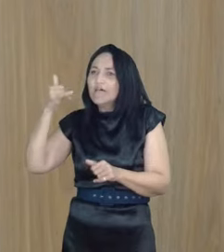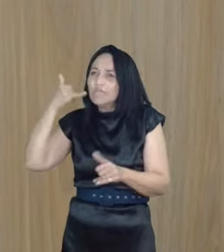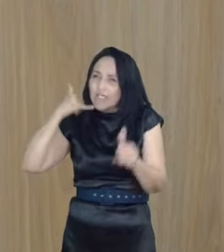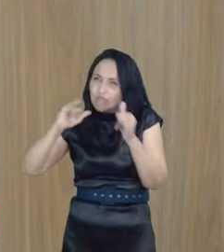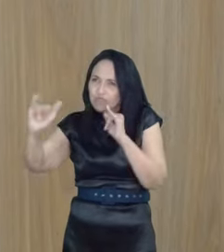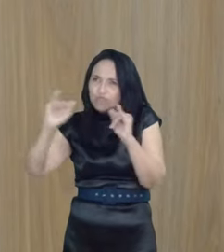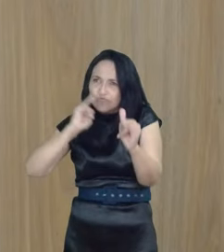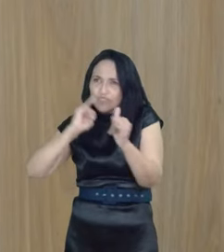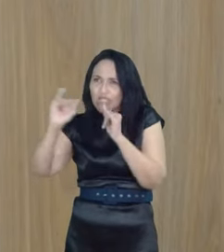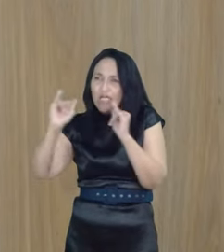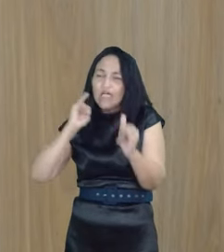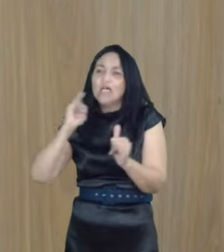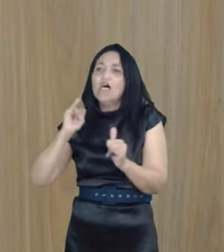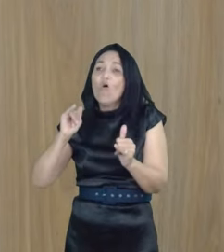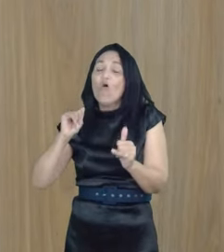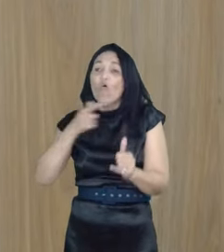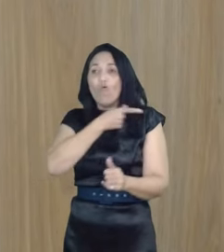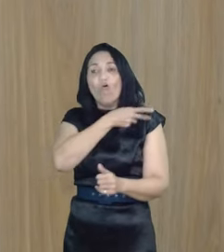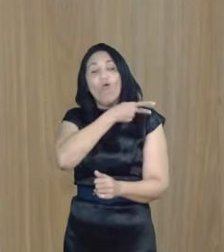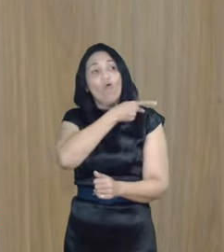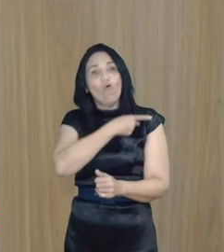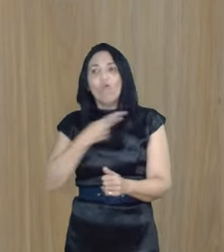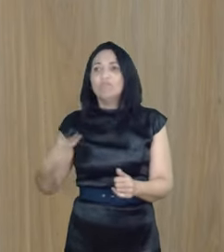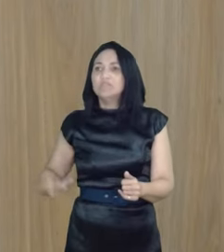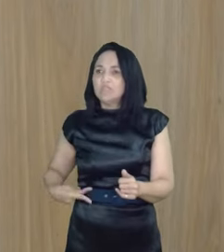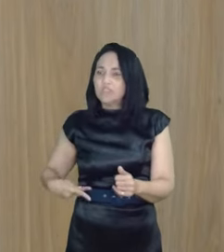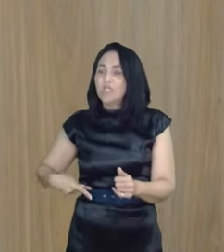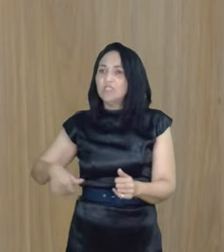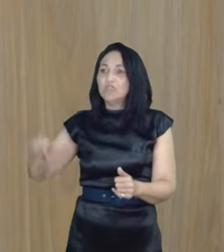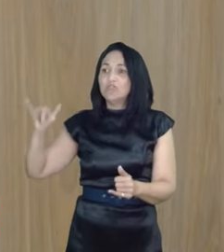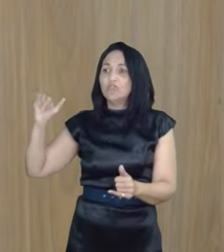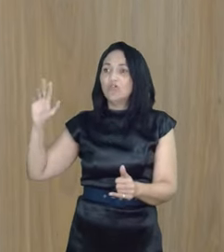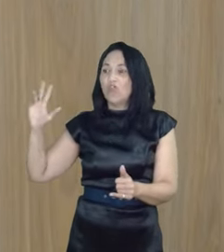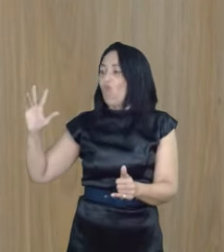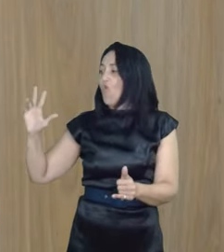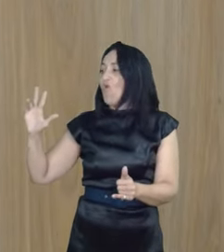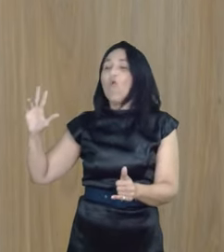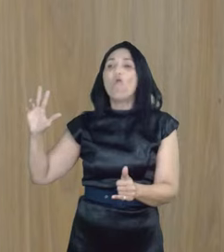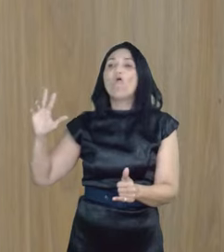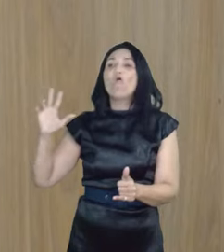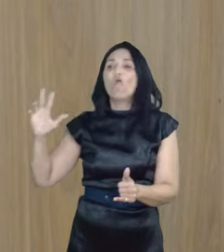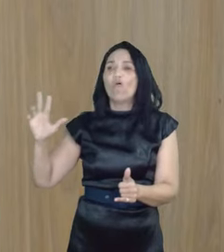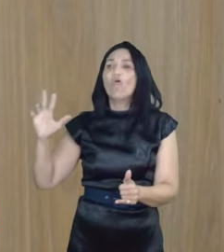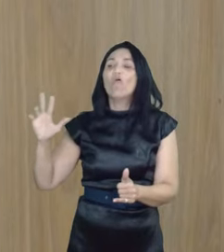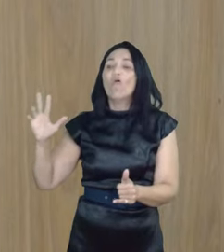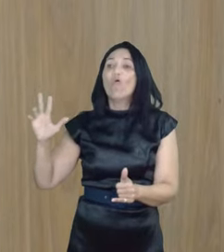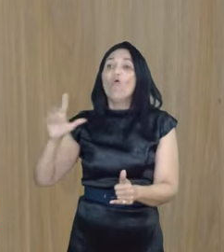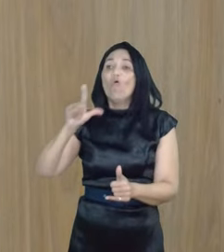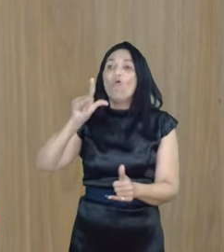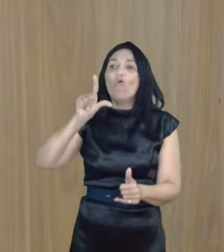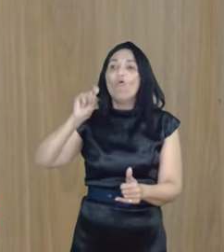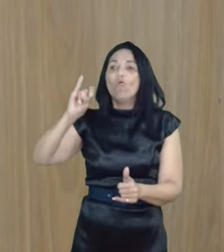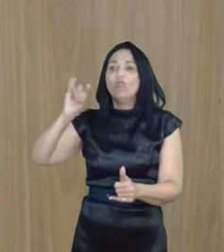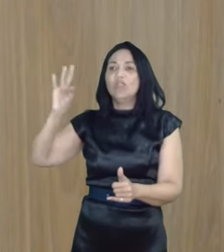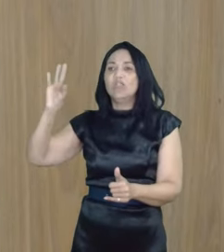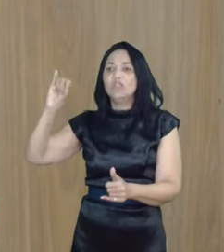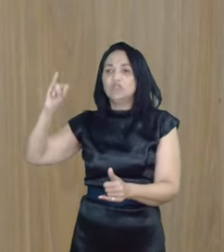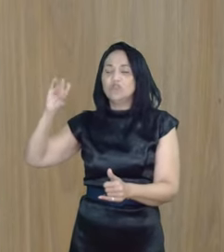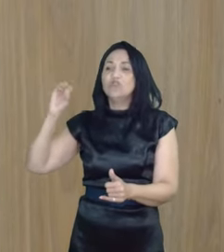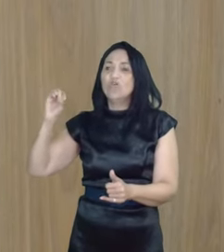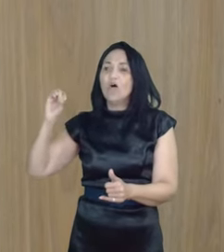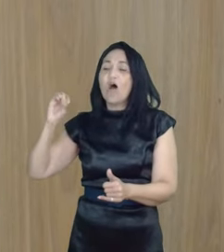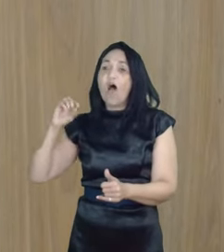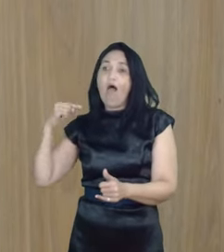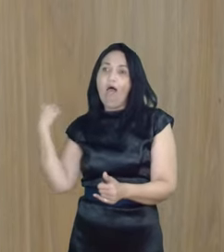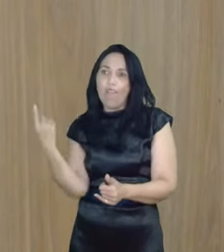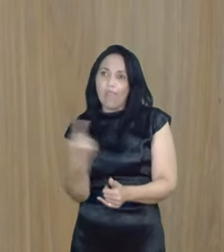também sobre o governo do presidente Lula. Maromomi diz aqui, o lítio é nosso, criação da Litiobras já.